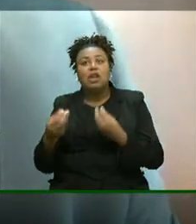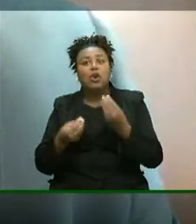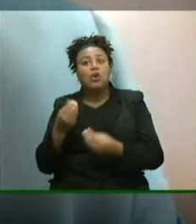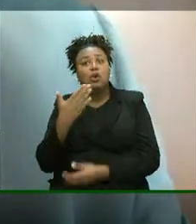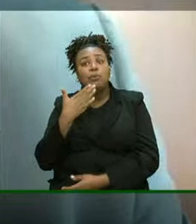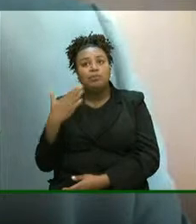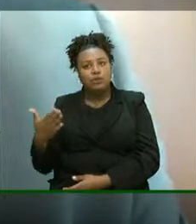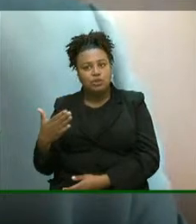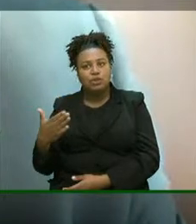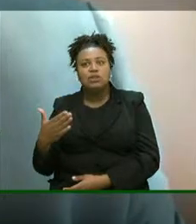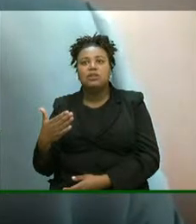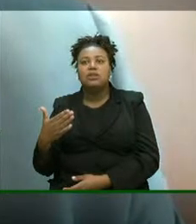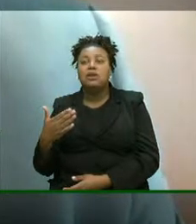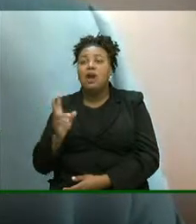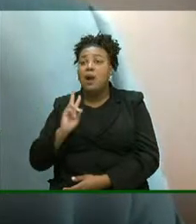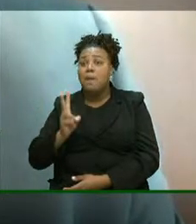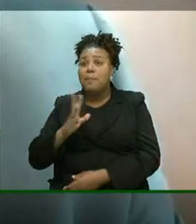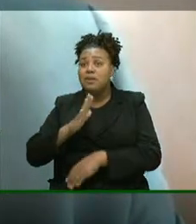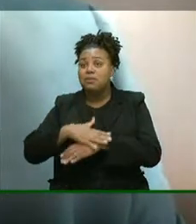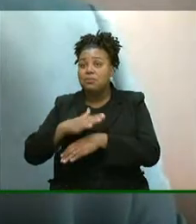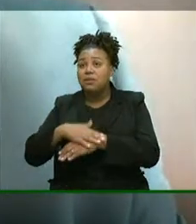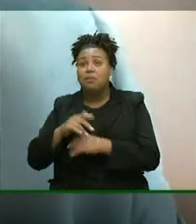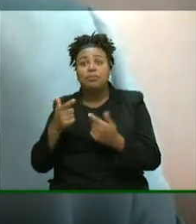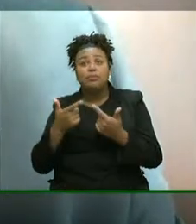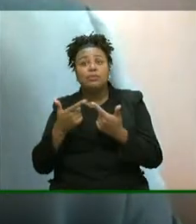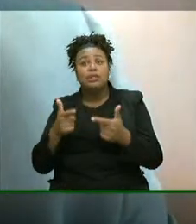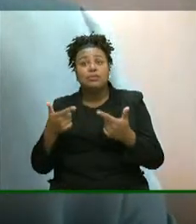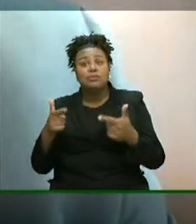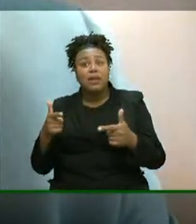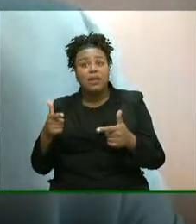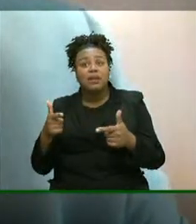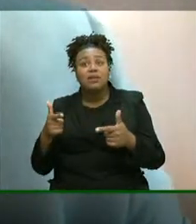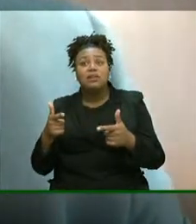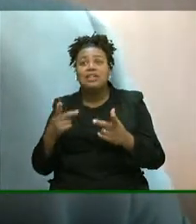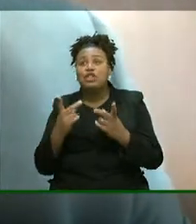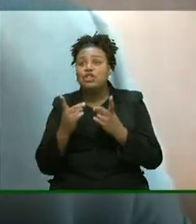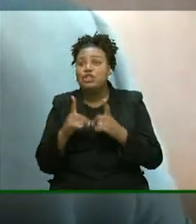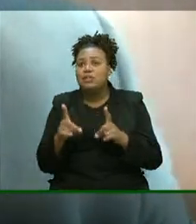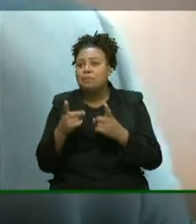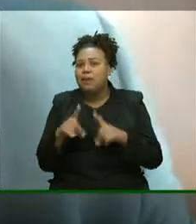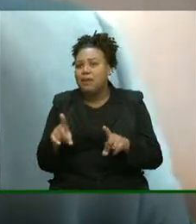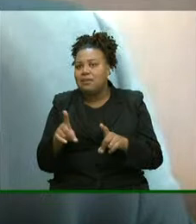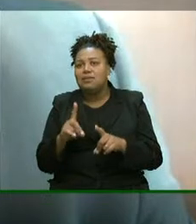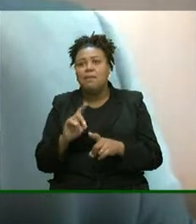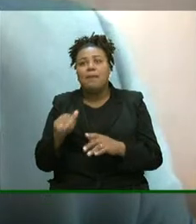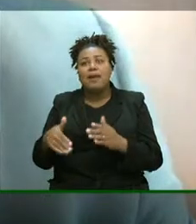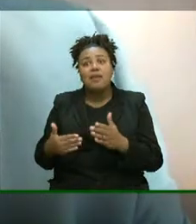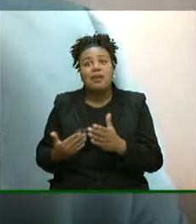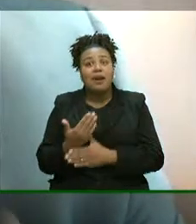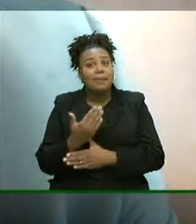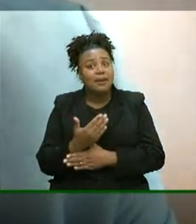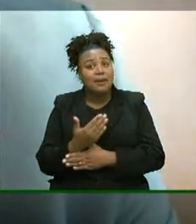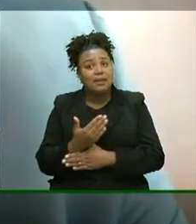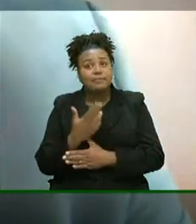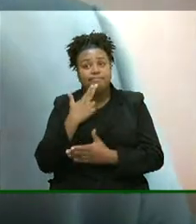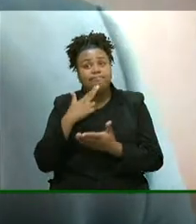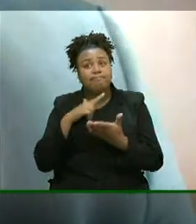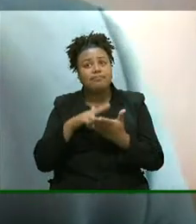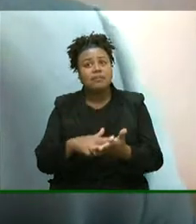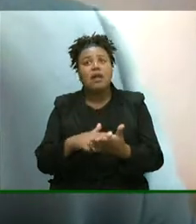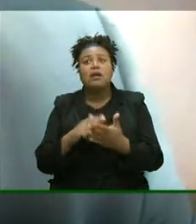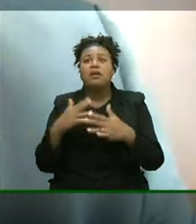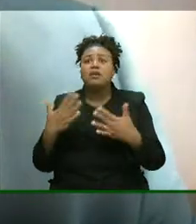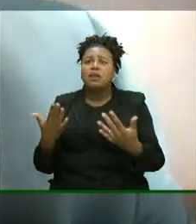pedir isto, ao mesmo tempo não há despesas para envio. Aí a